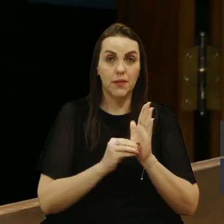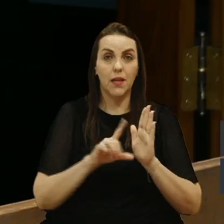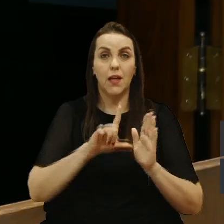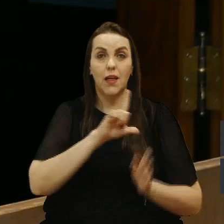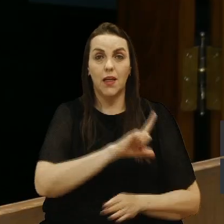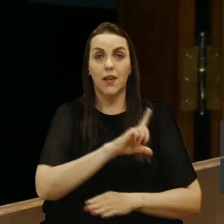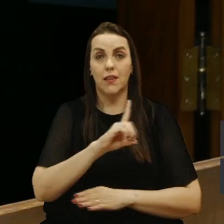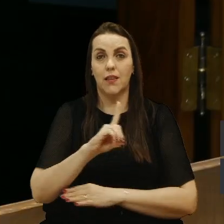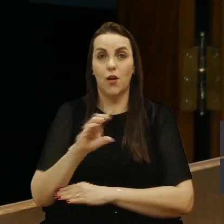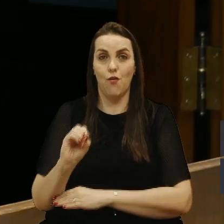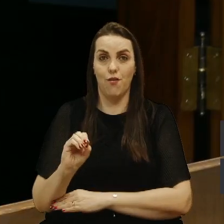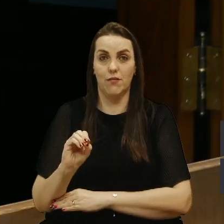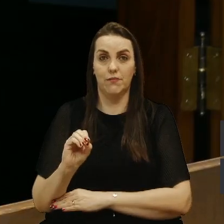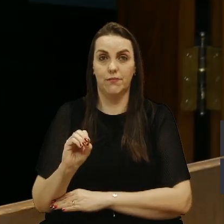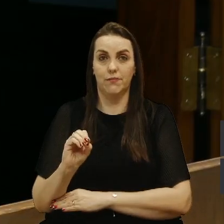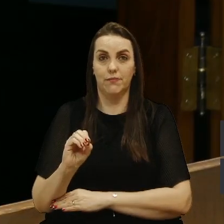Orçamentárias.